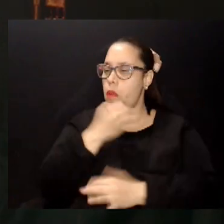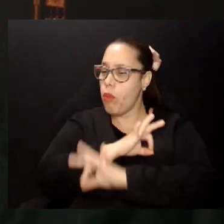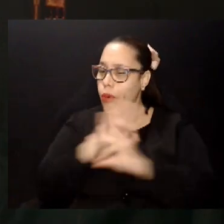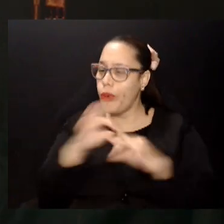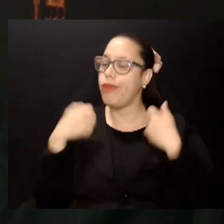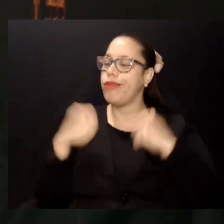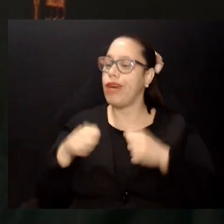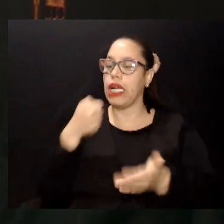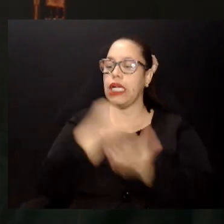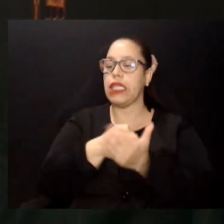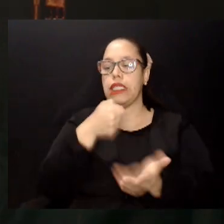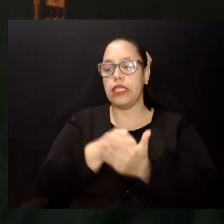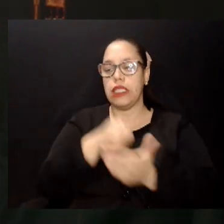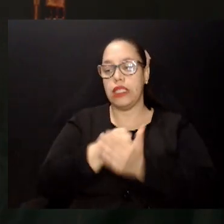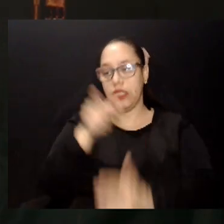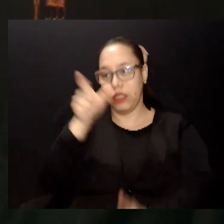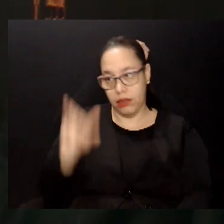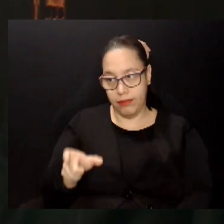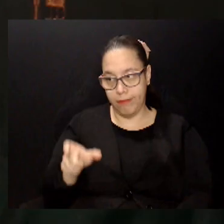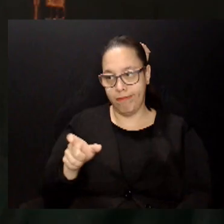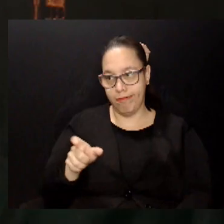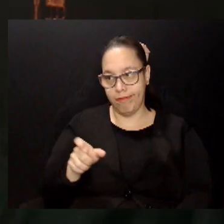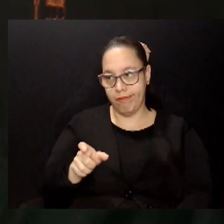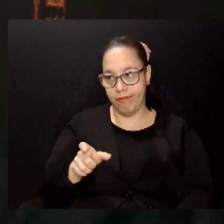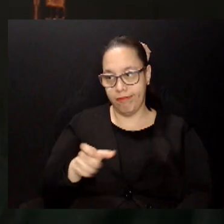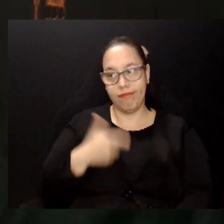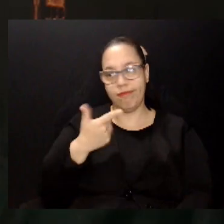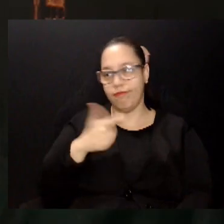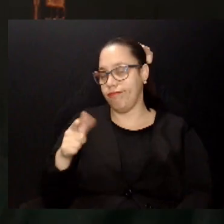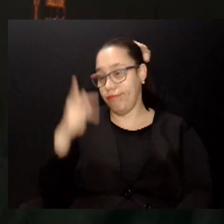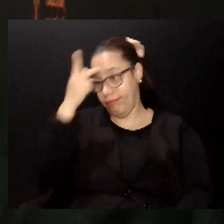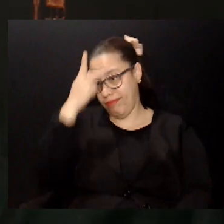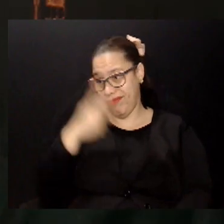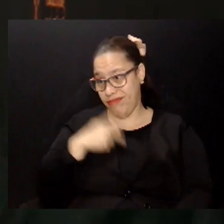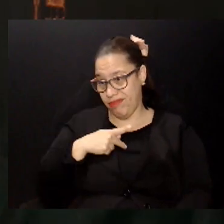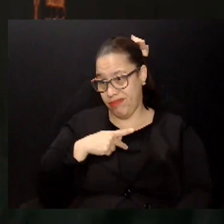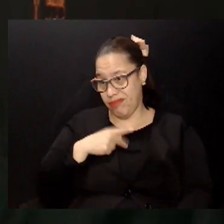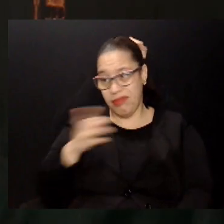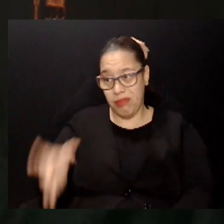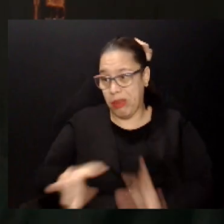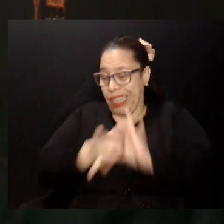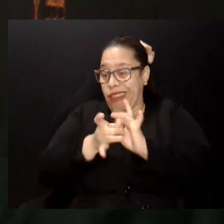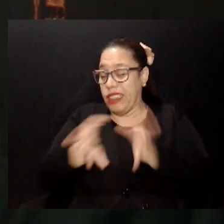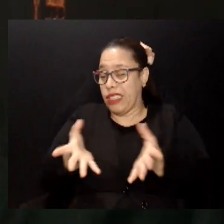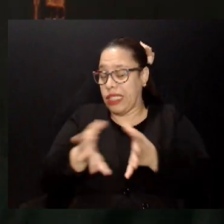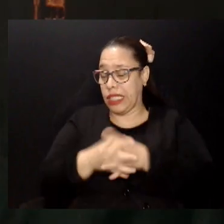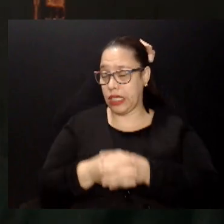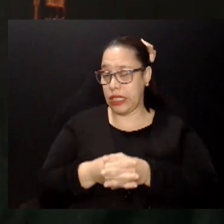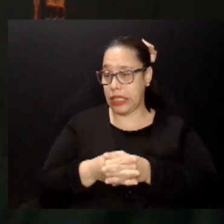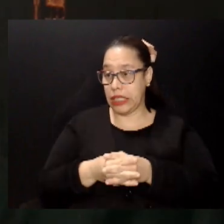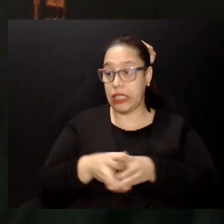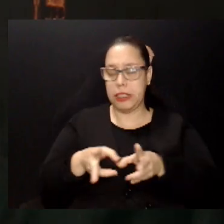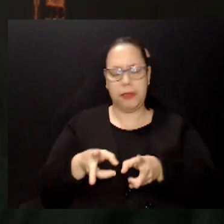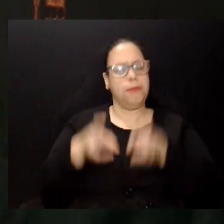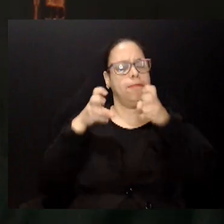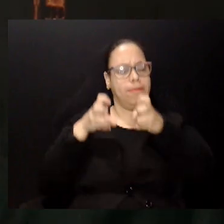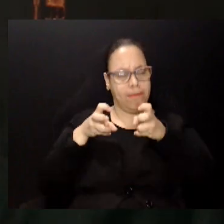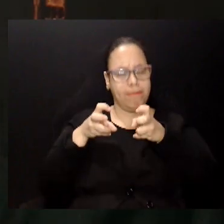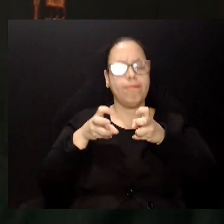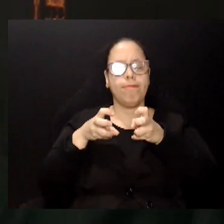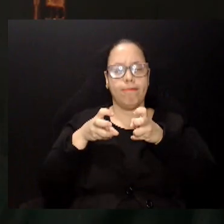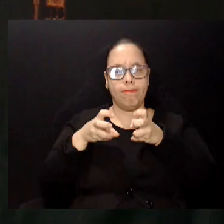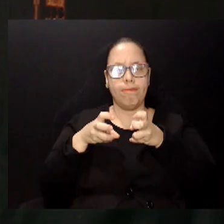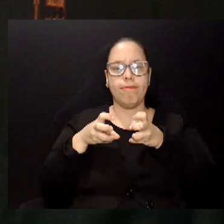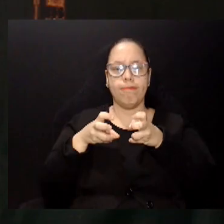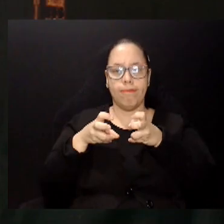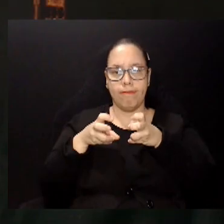alguém deixe de existir para manter vínculos. Então, que a gente preste muita atenção referente a essa palavra